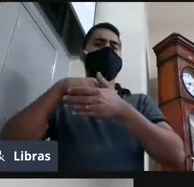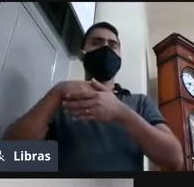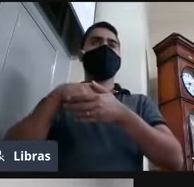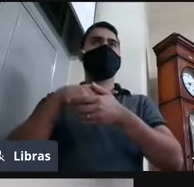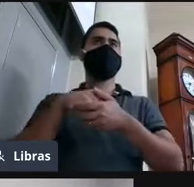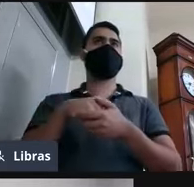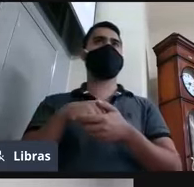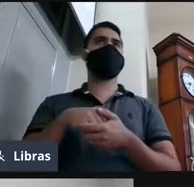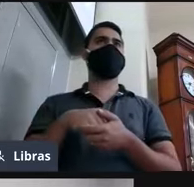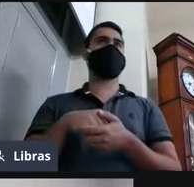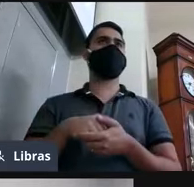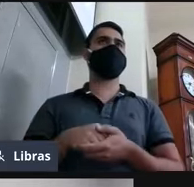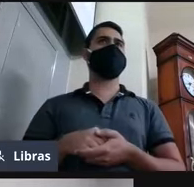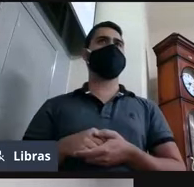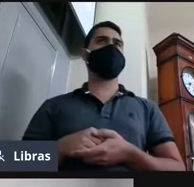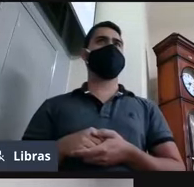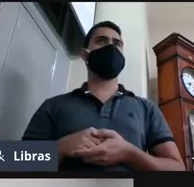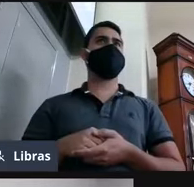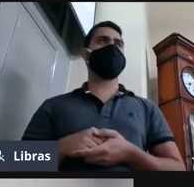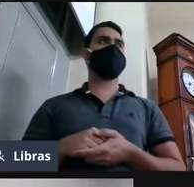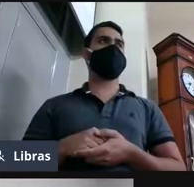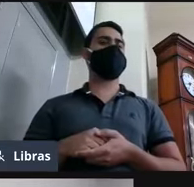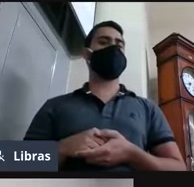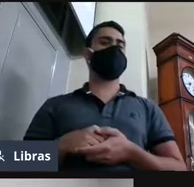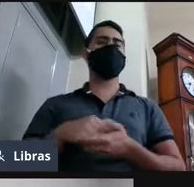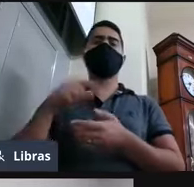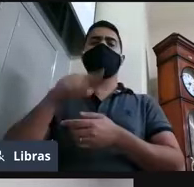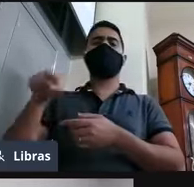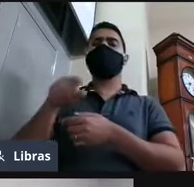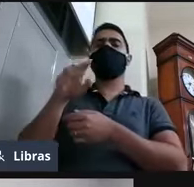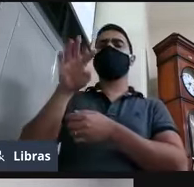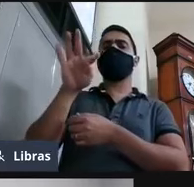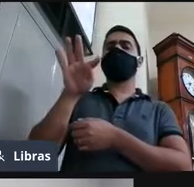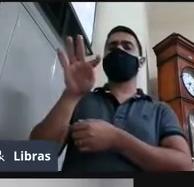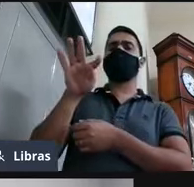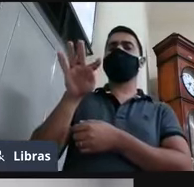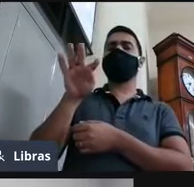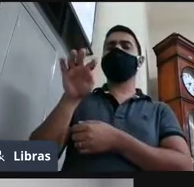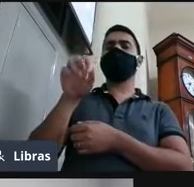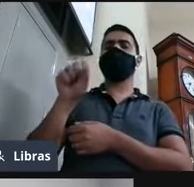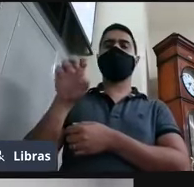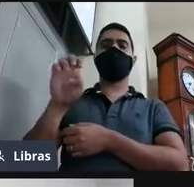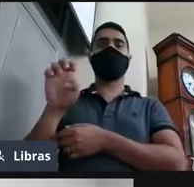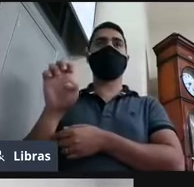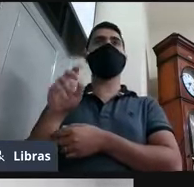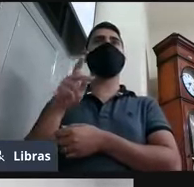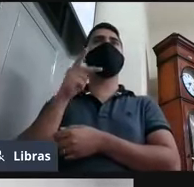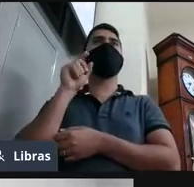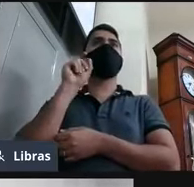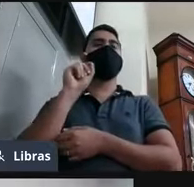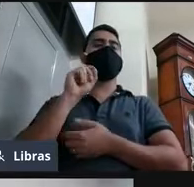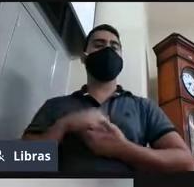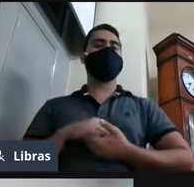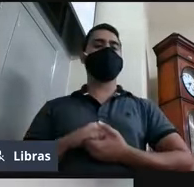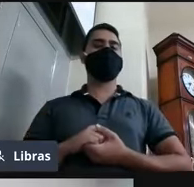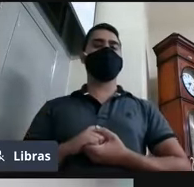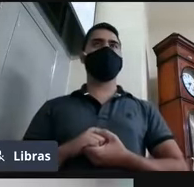o voto dele contrário ao Tribunal de Contas do Estado, aonde